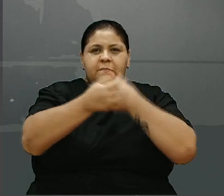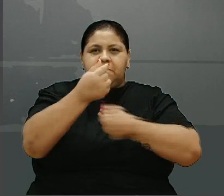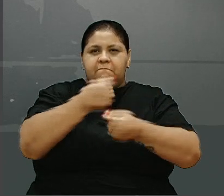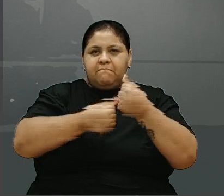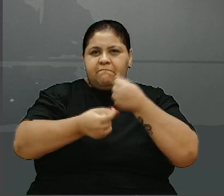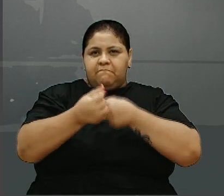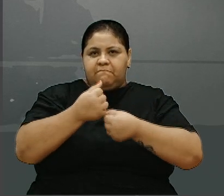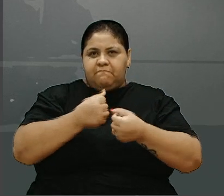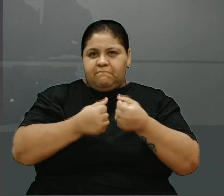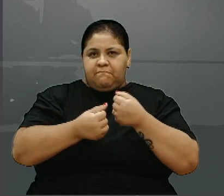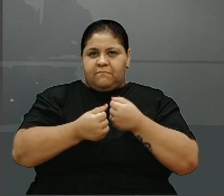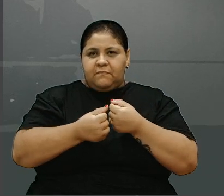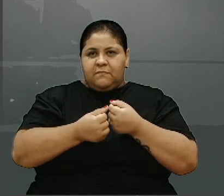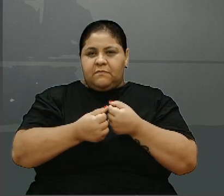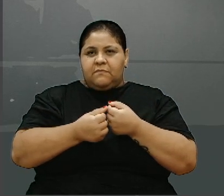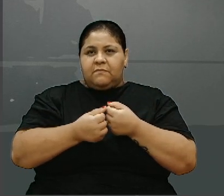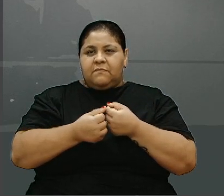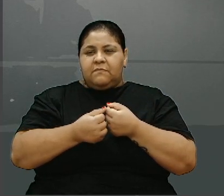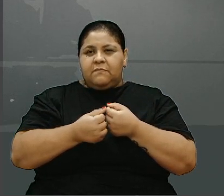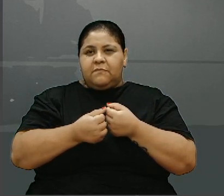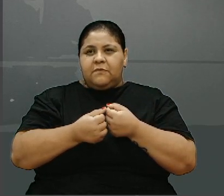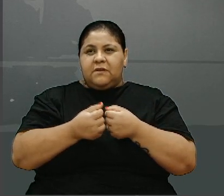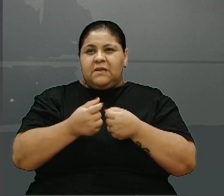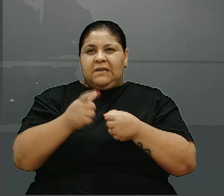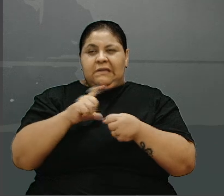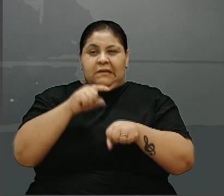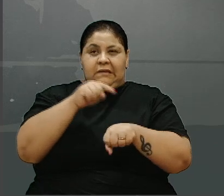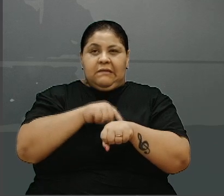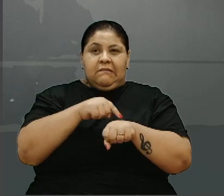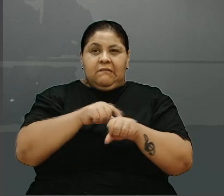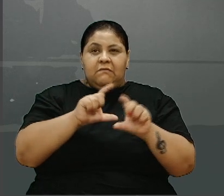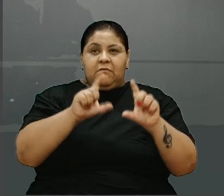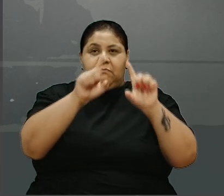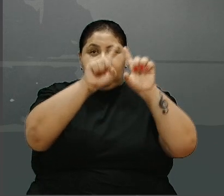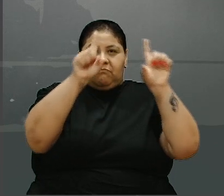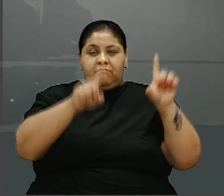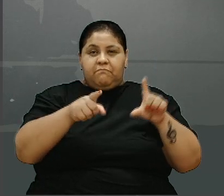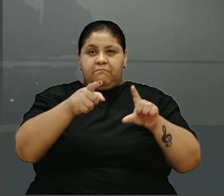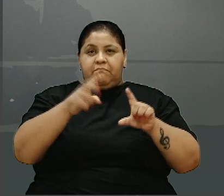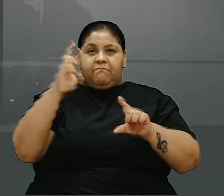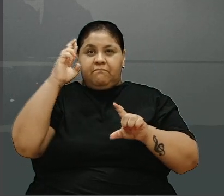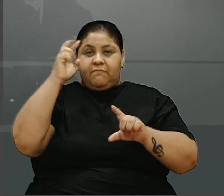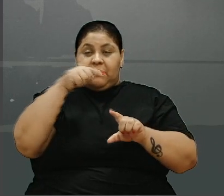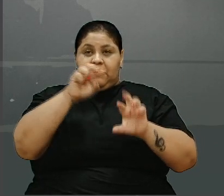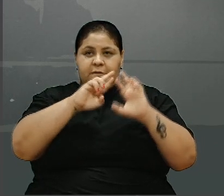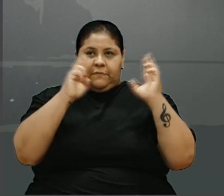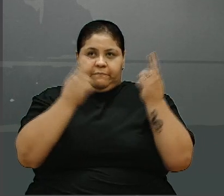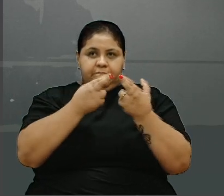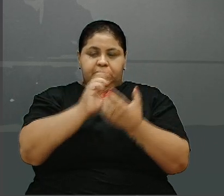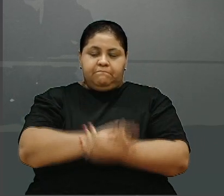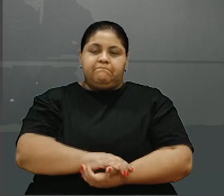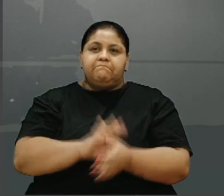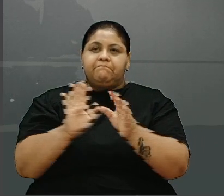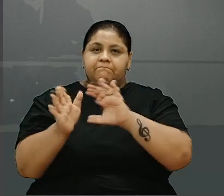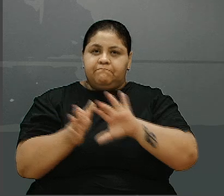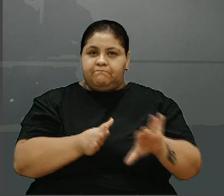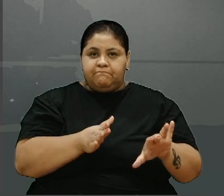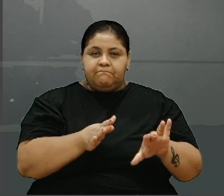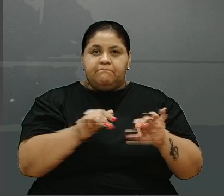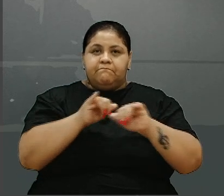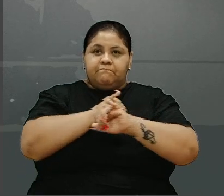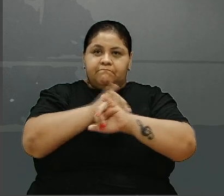que tomam tanto tempo das equipes diretivas. Então, essa foi uma das nossas reuniões. Já anunciamos